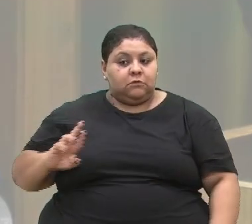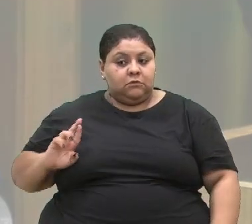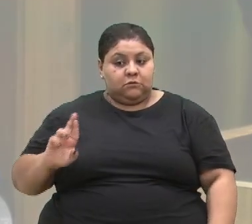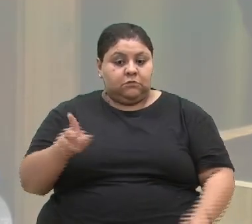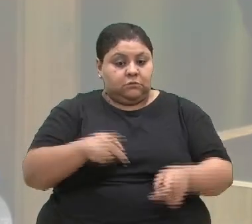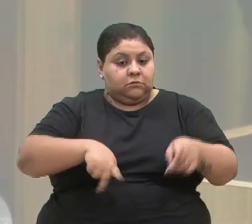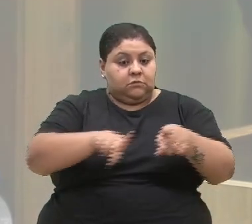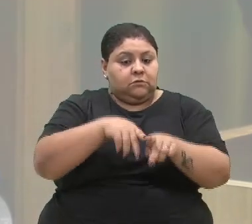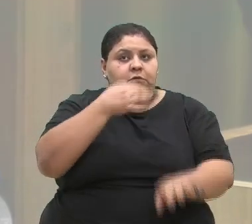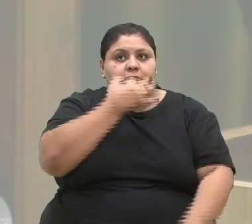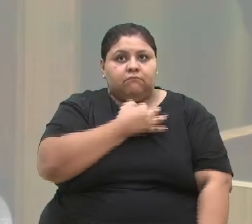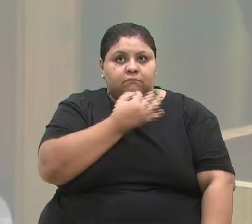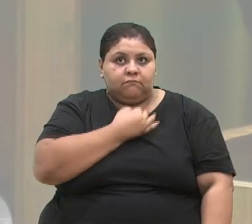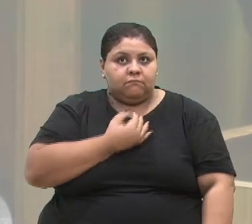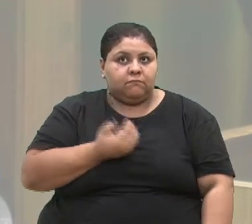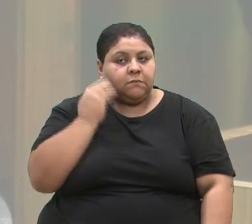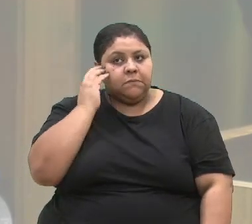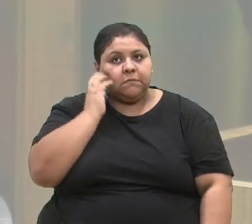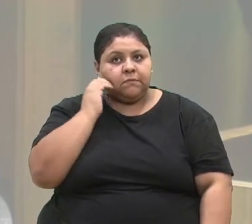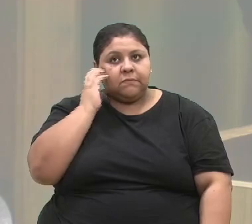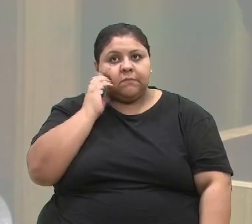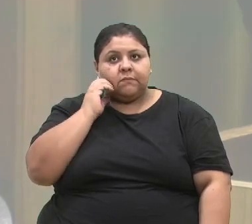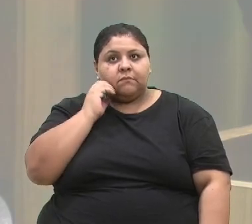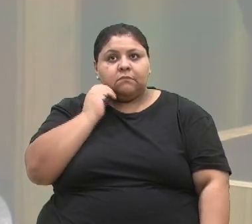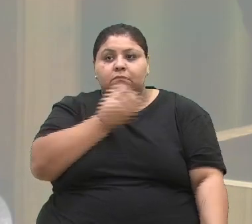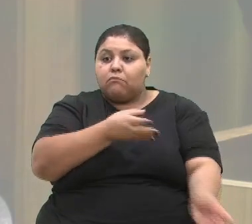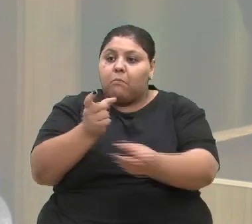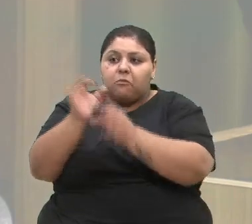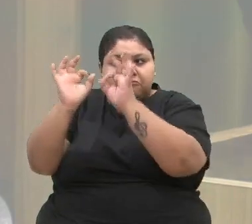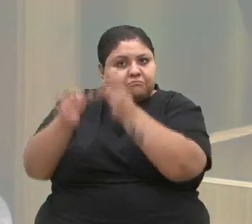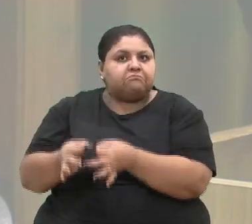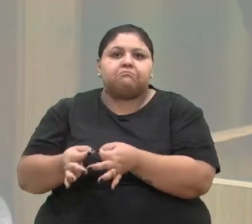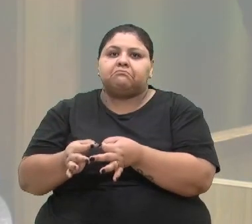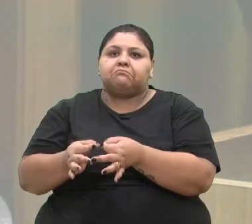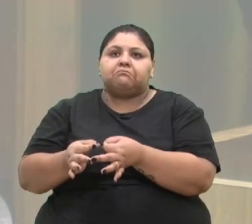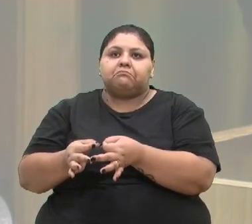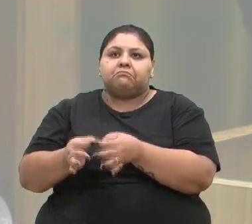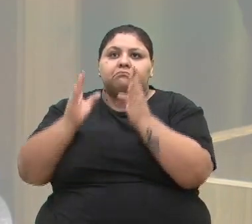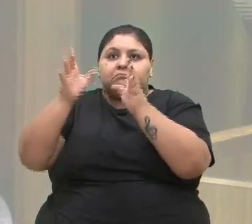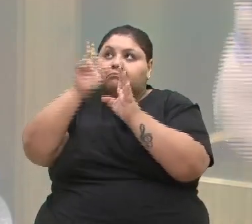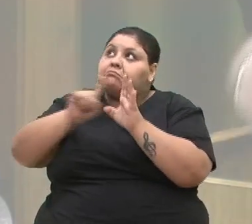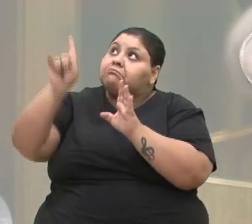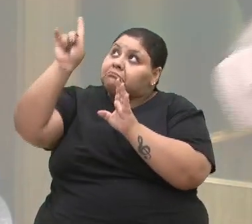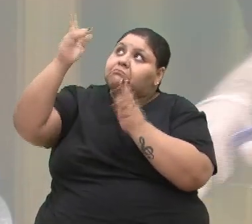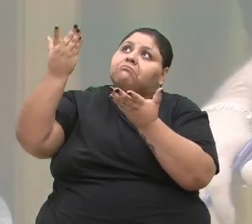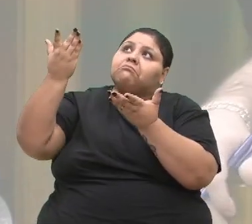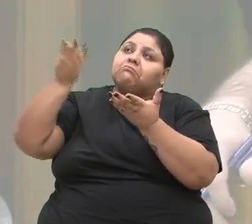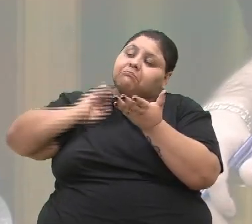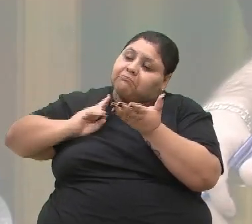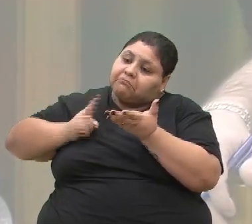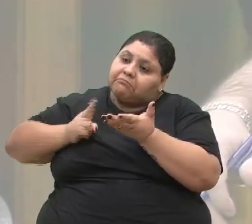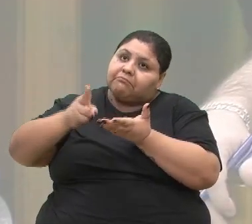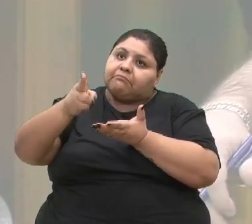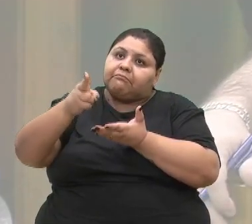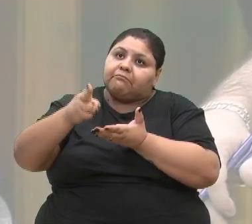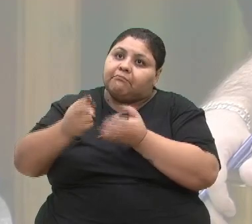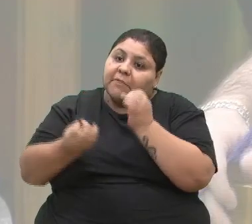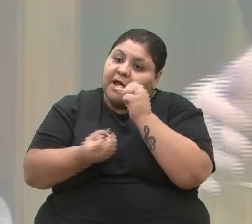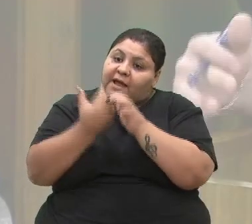formal, surte a quem compete. E foi isso que aconteceu aqui. Essa